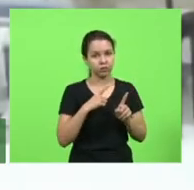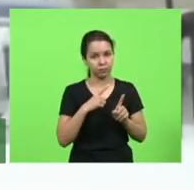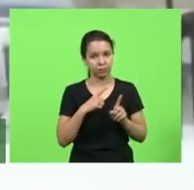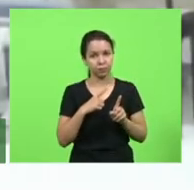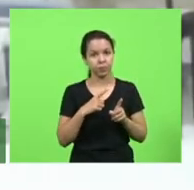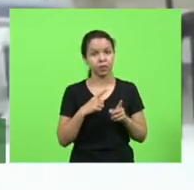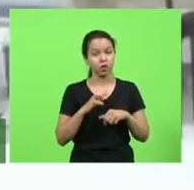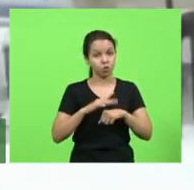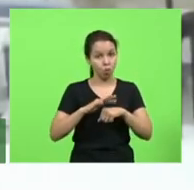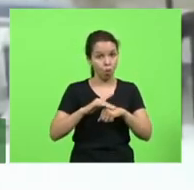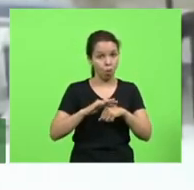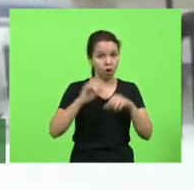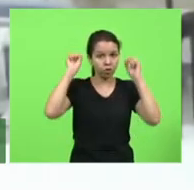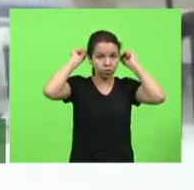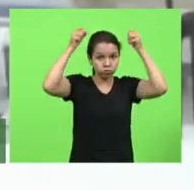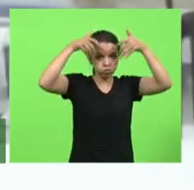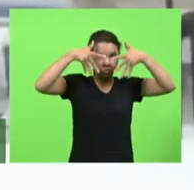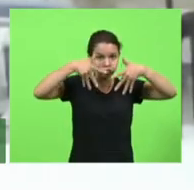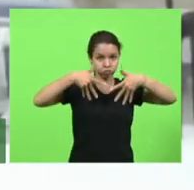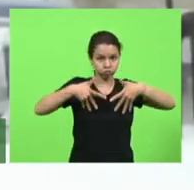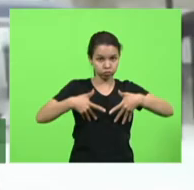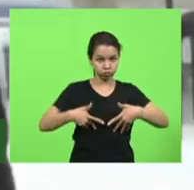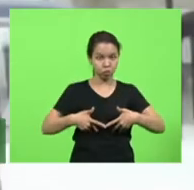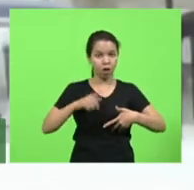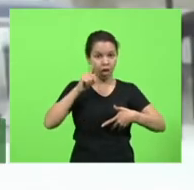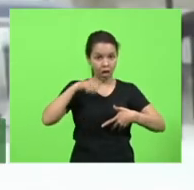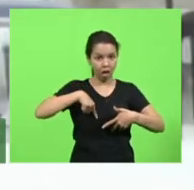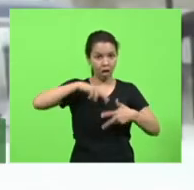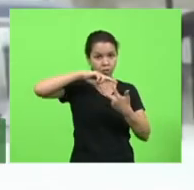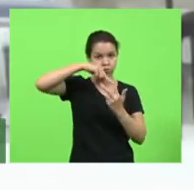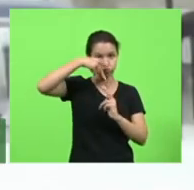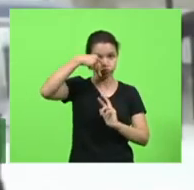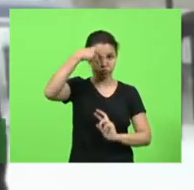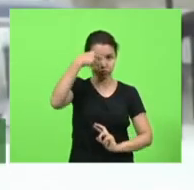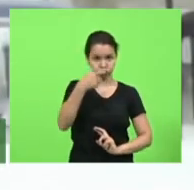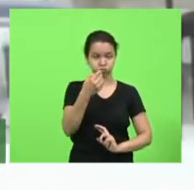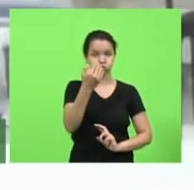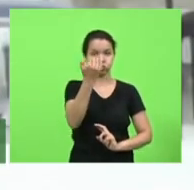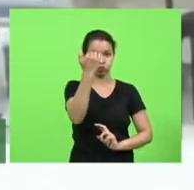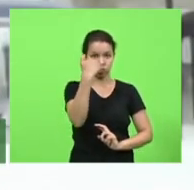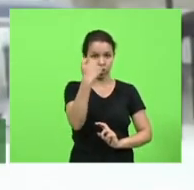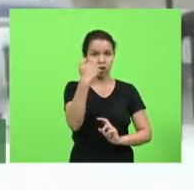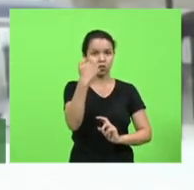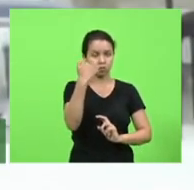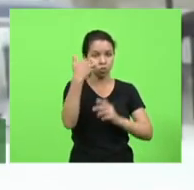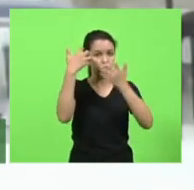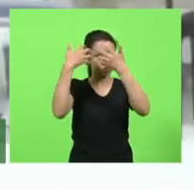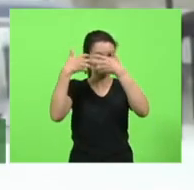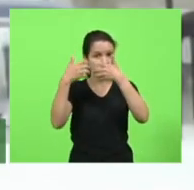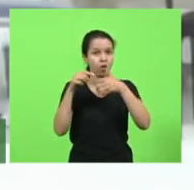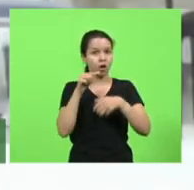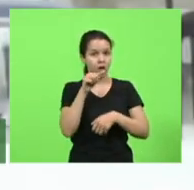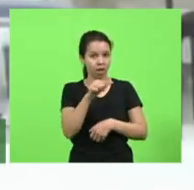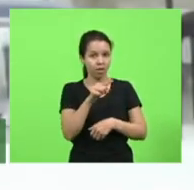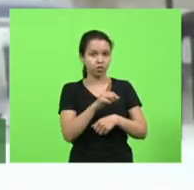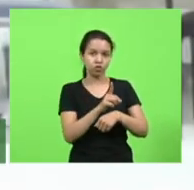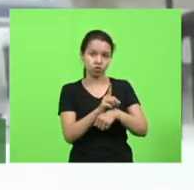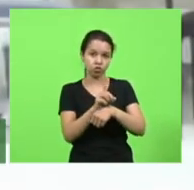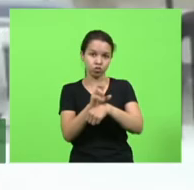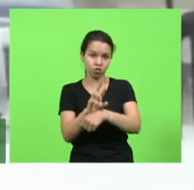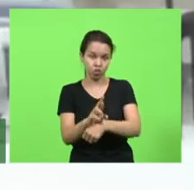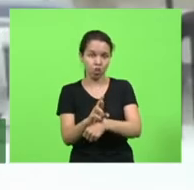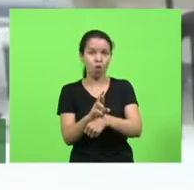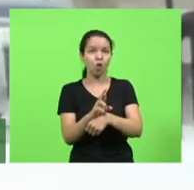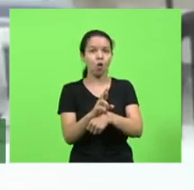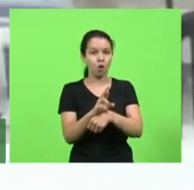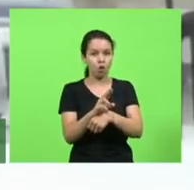doença autoimune do sistema nervoso central. O doutor deputado Vicente Caro Preso pode até falar com propriedade, porque ele é neurologista e é